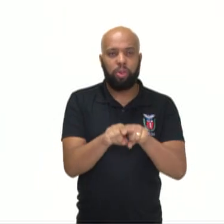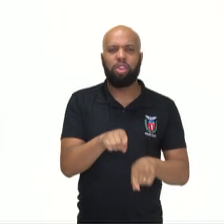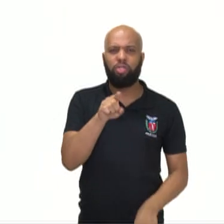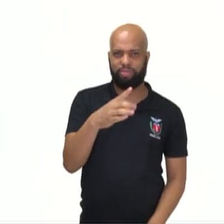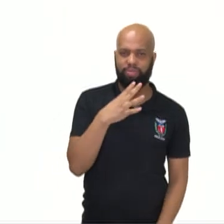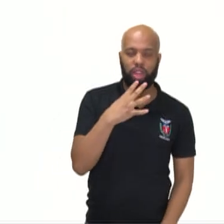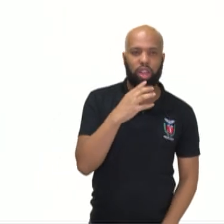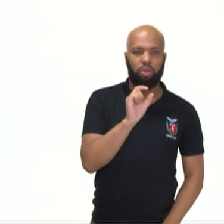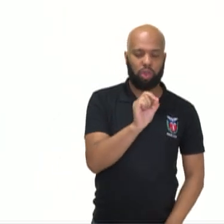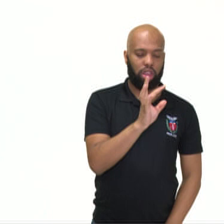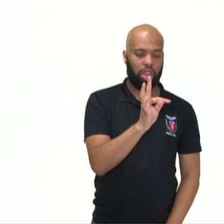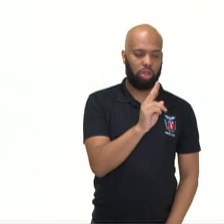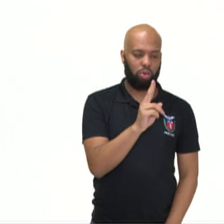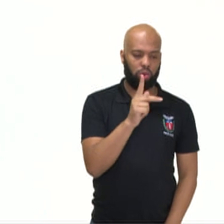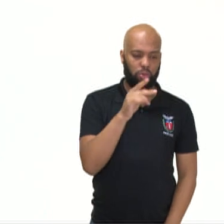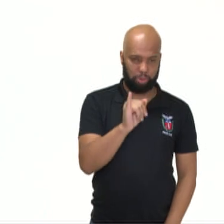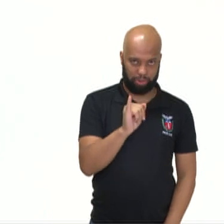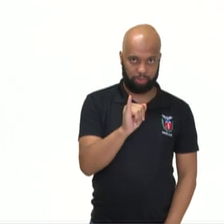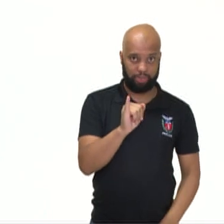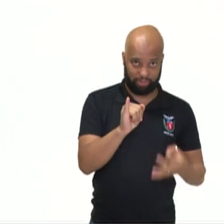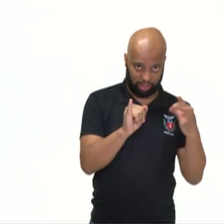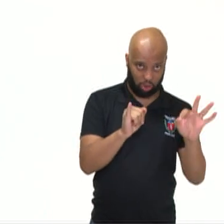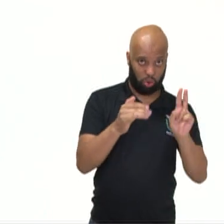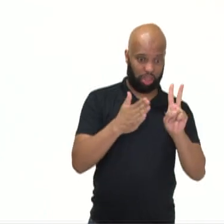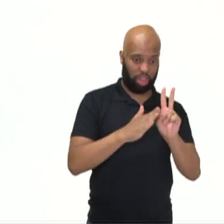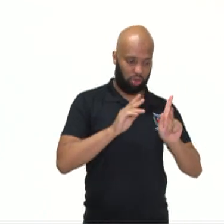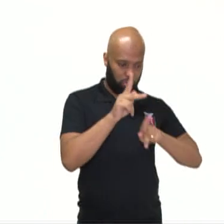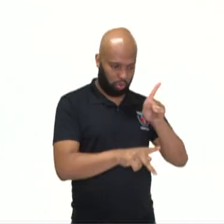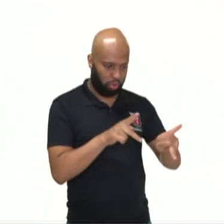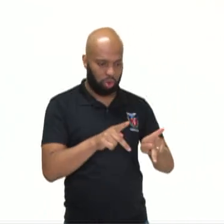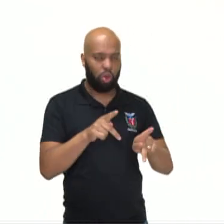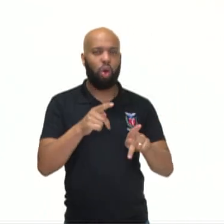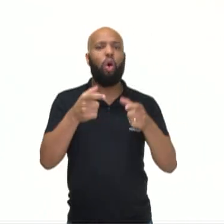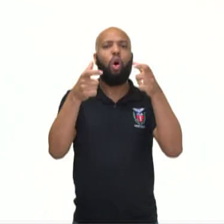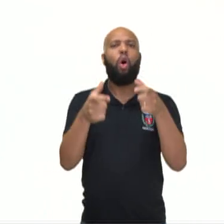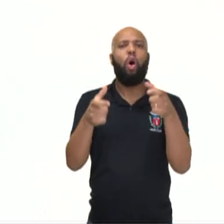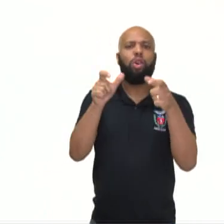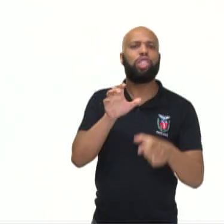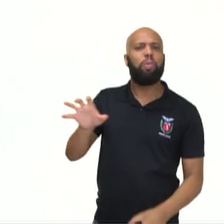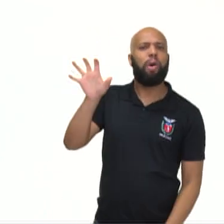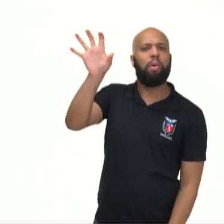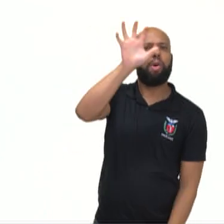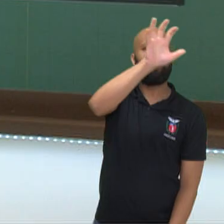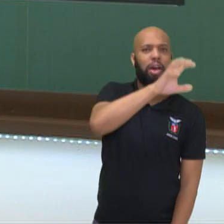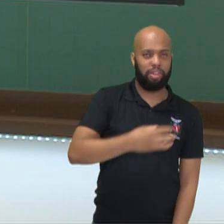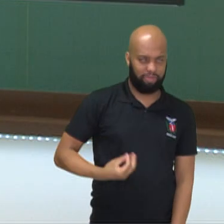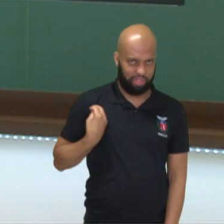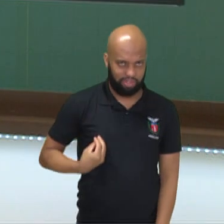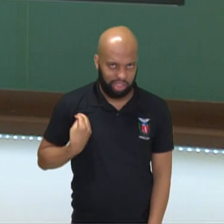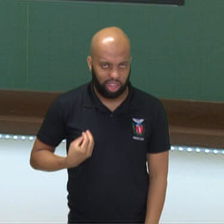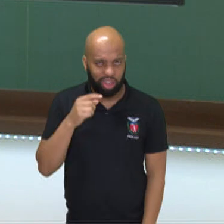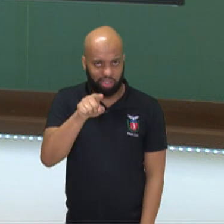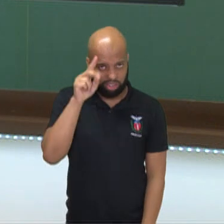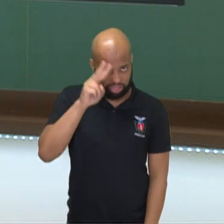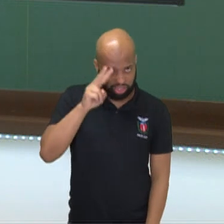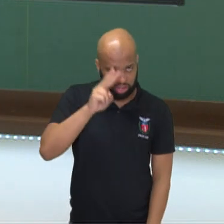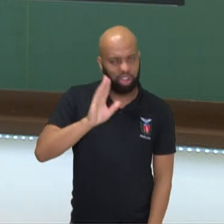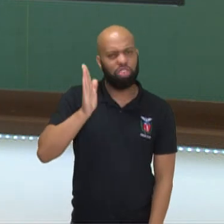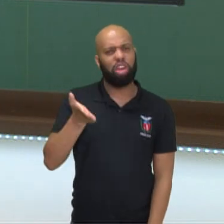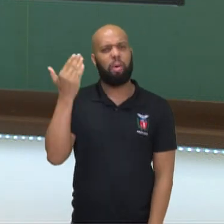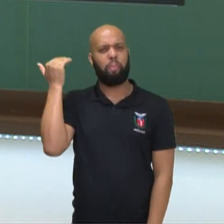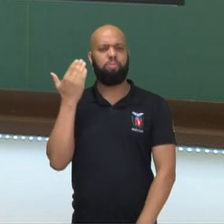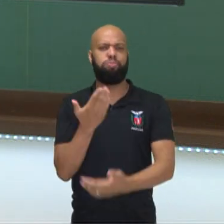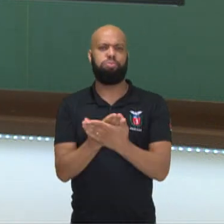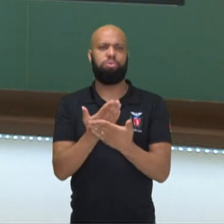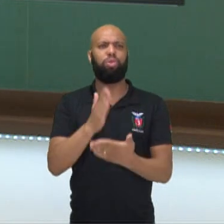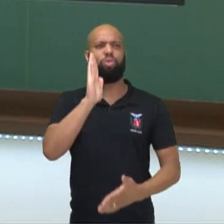tupis ocupavam qual região do atual território do Brasil? Lembra dessas questões? Isso, você já estudou em anos